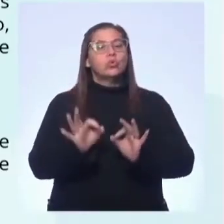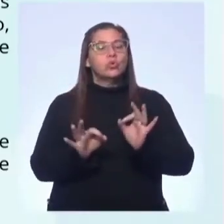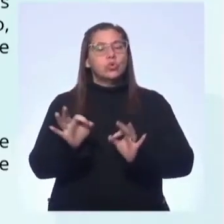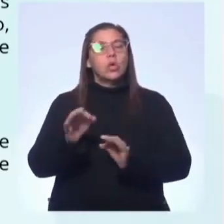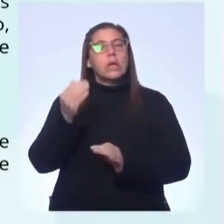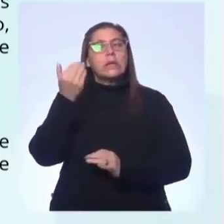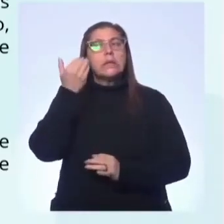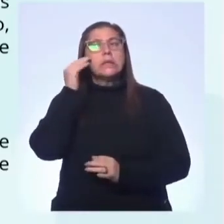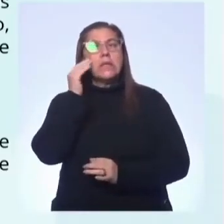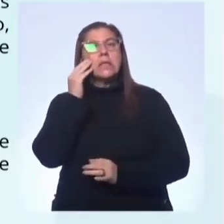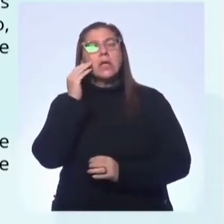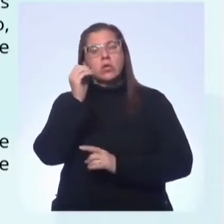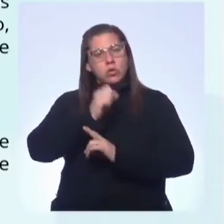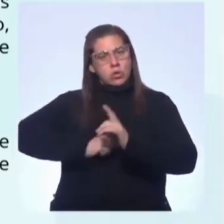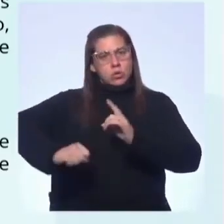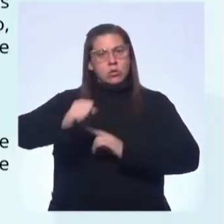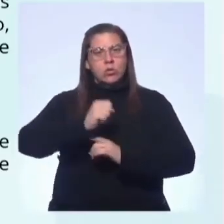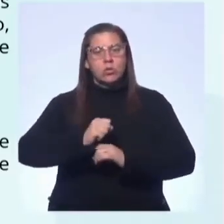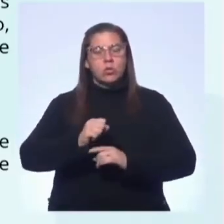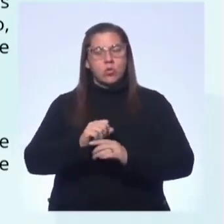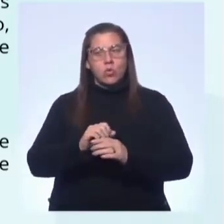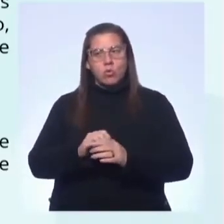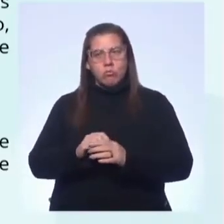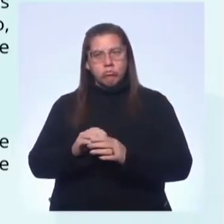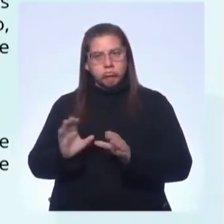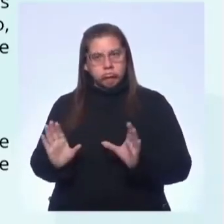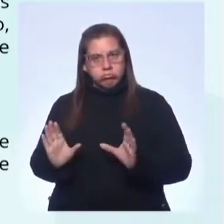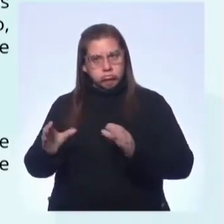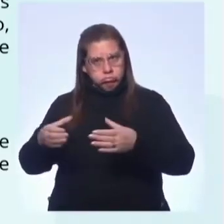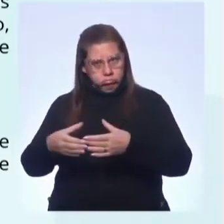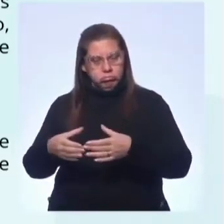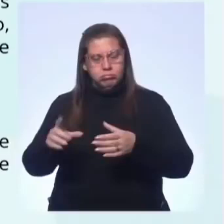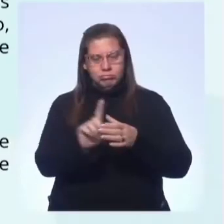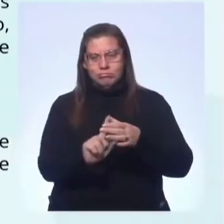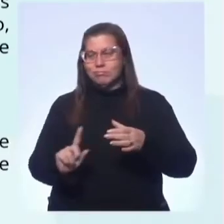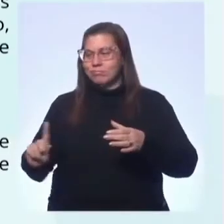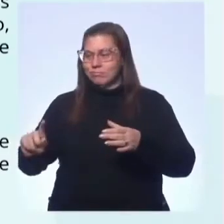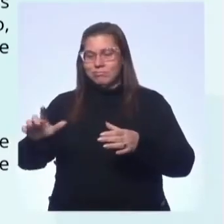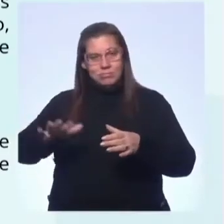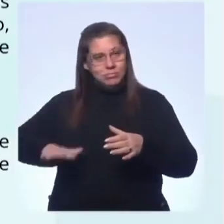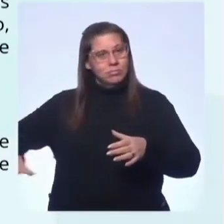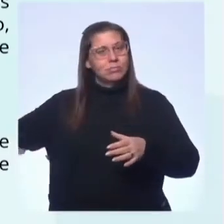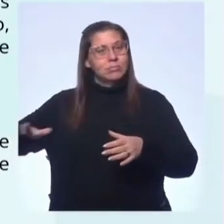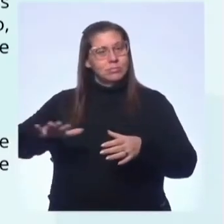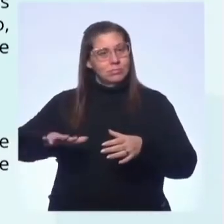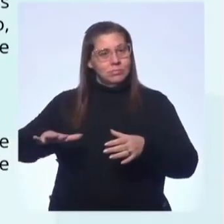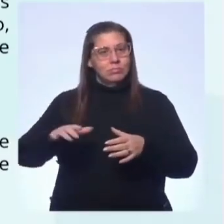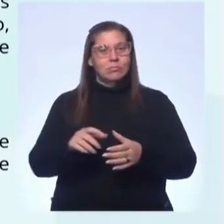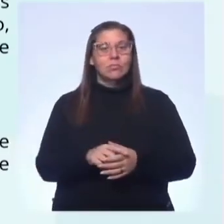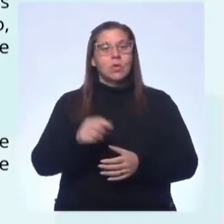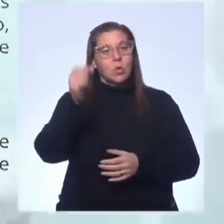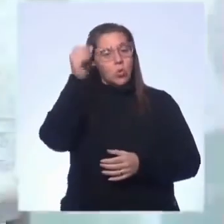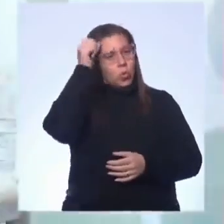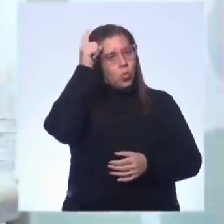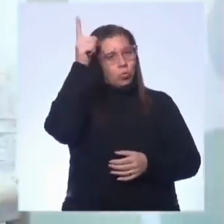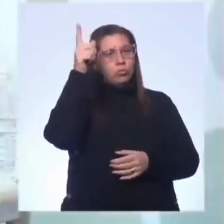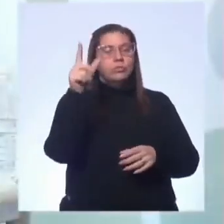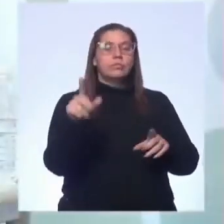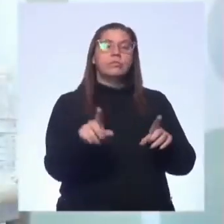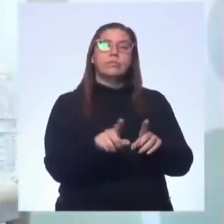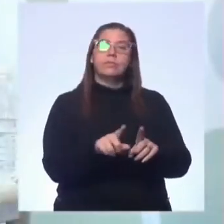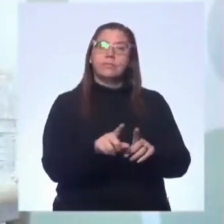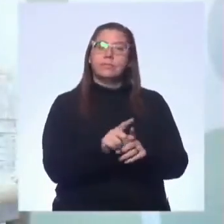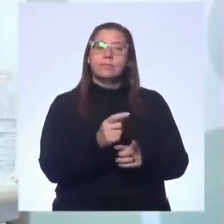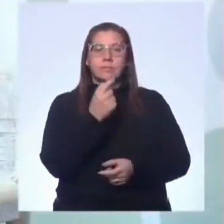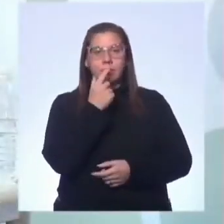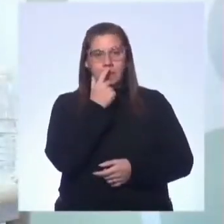noção social de ocupação do espaço, segregação espacial e cultural, tá certo? Então